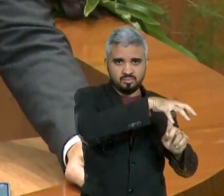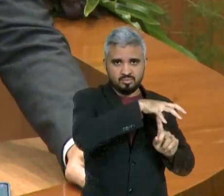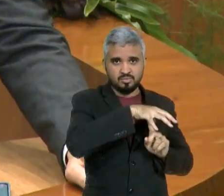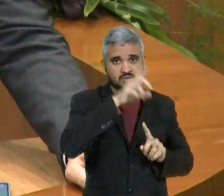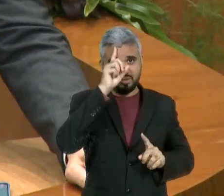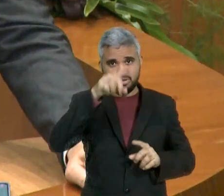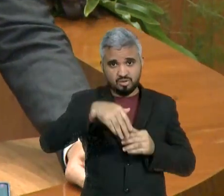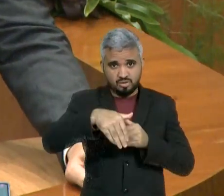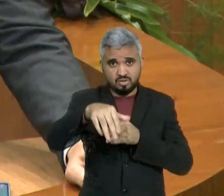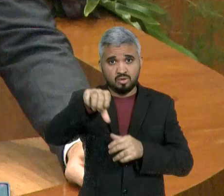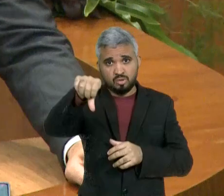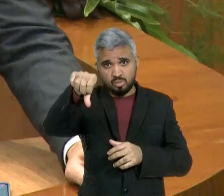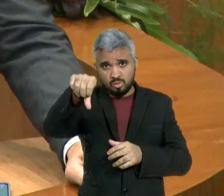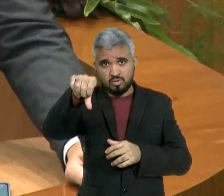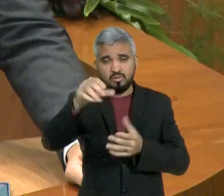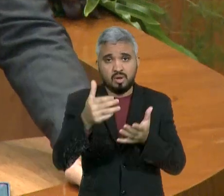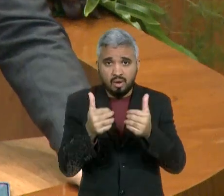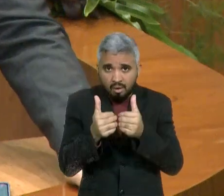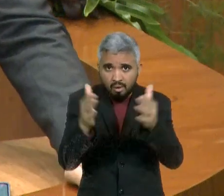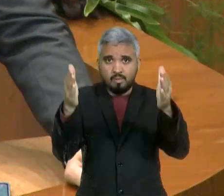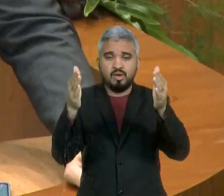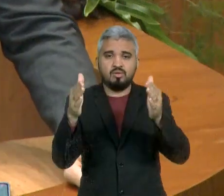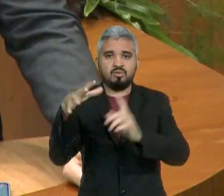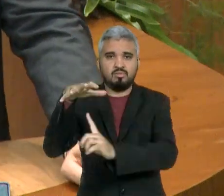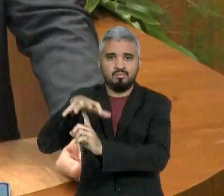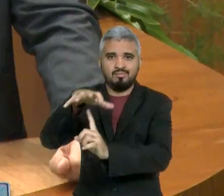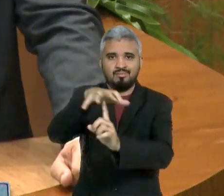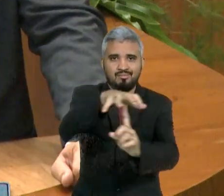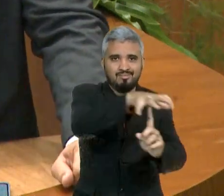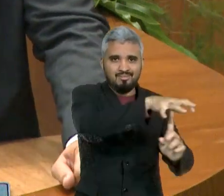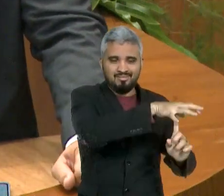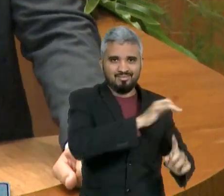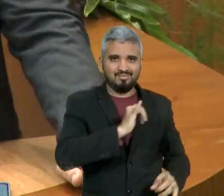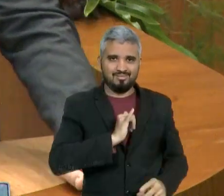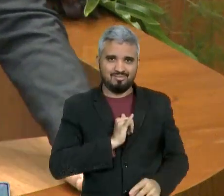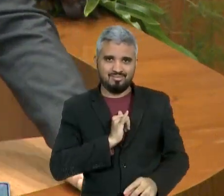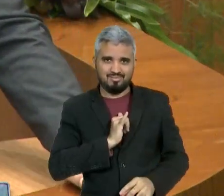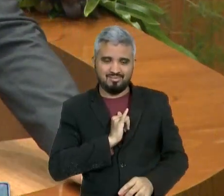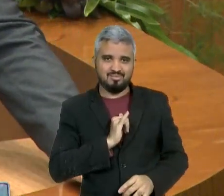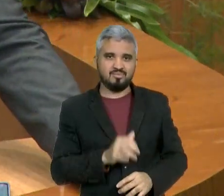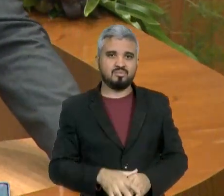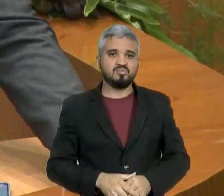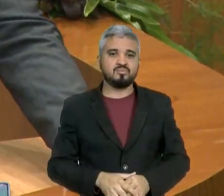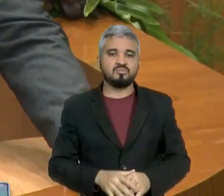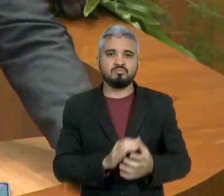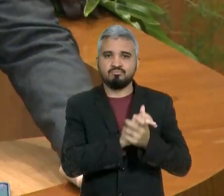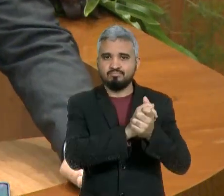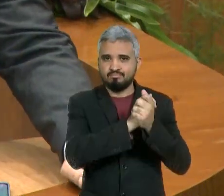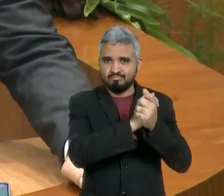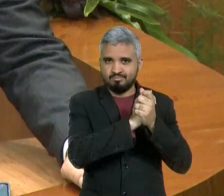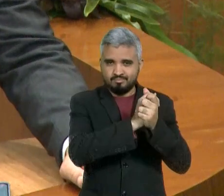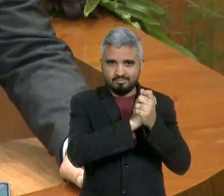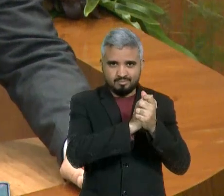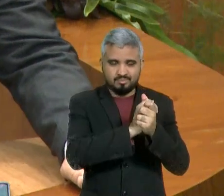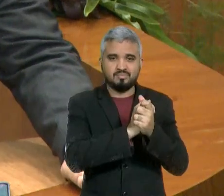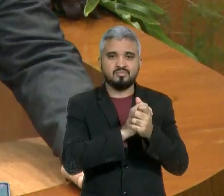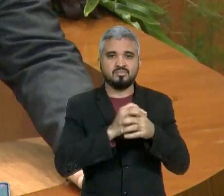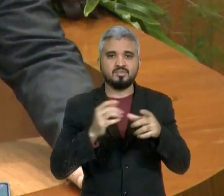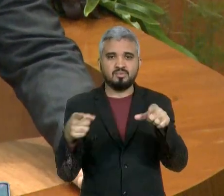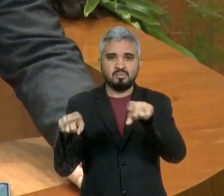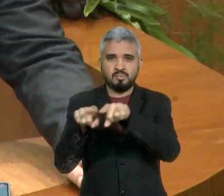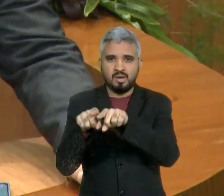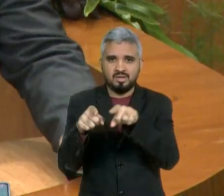9 é a abertura, e eu queria aqui parabenizar todo o Sim Rural, em parceria com o governo do Estado, com todos os parceiros